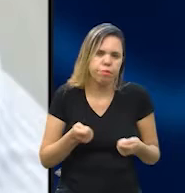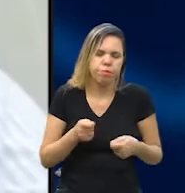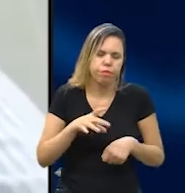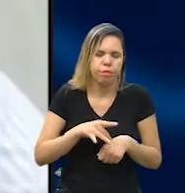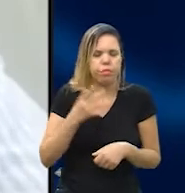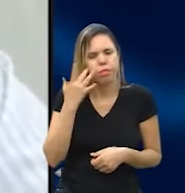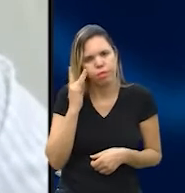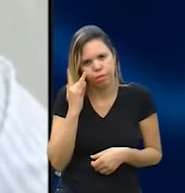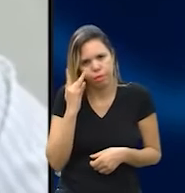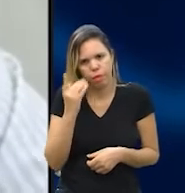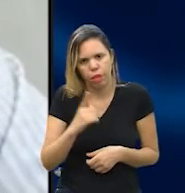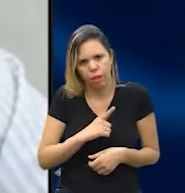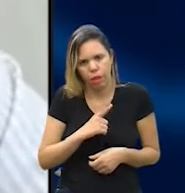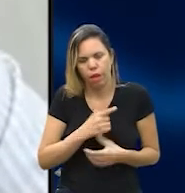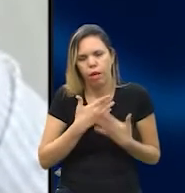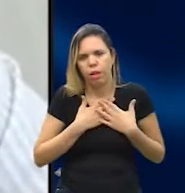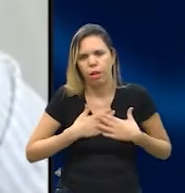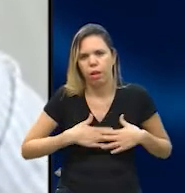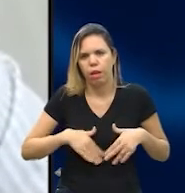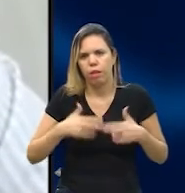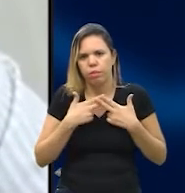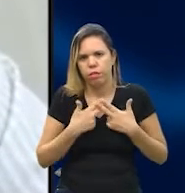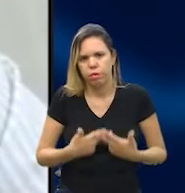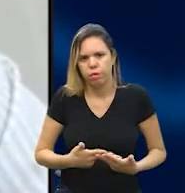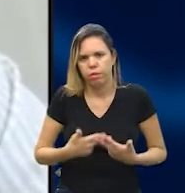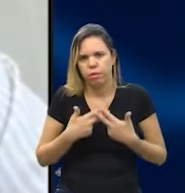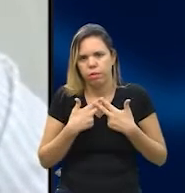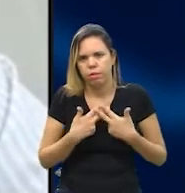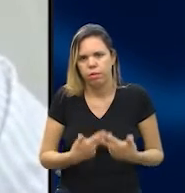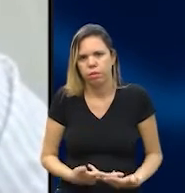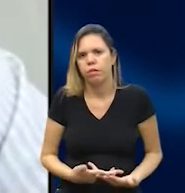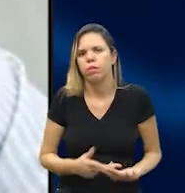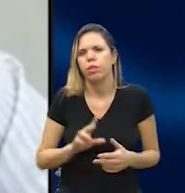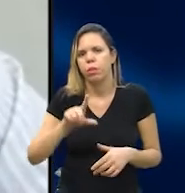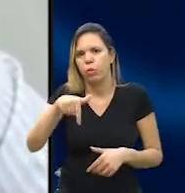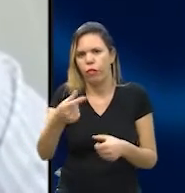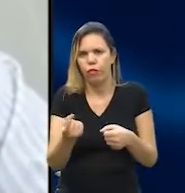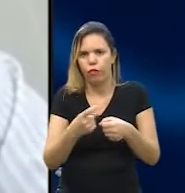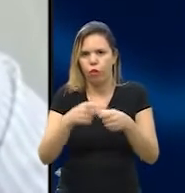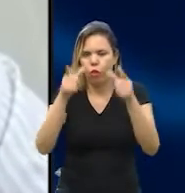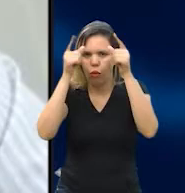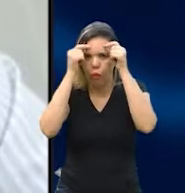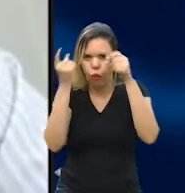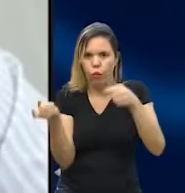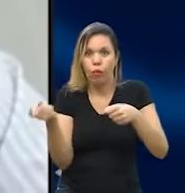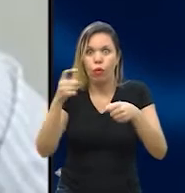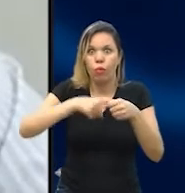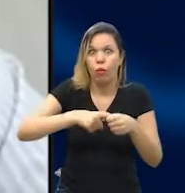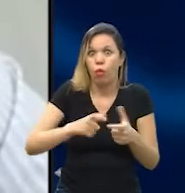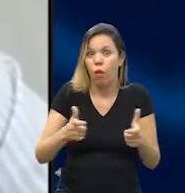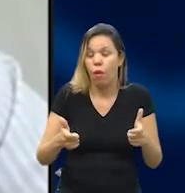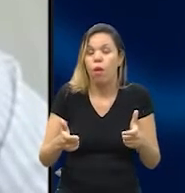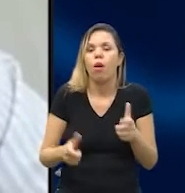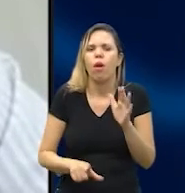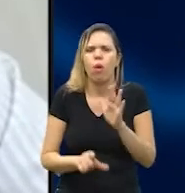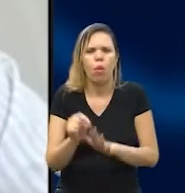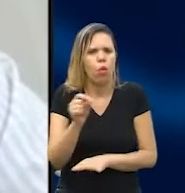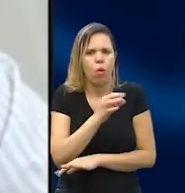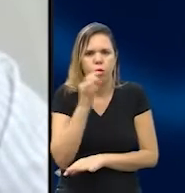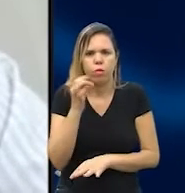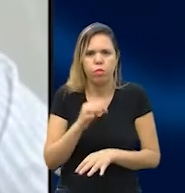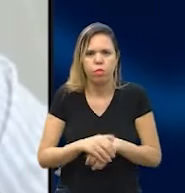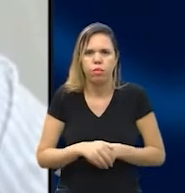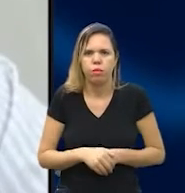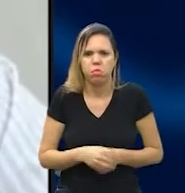mais controladas. Eu acho que a gente tem que ter um pouco de calma, cautela, mas quando voltar, vai ser um